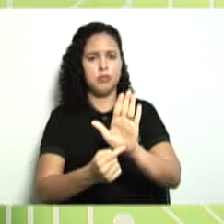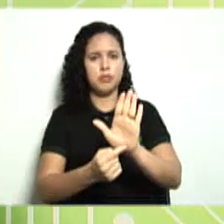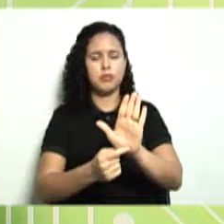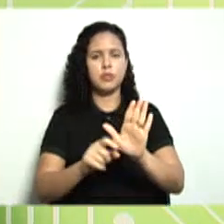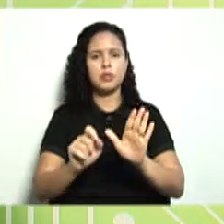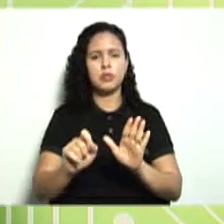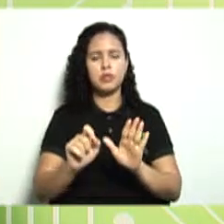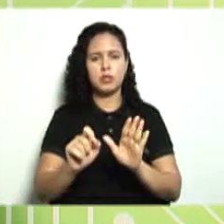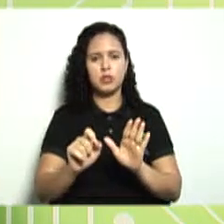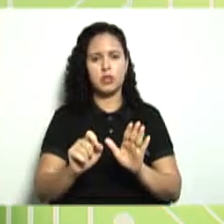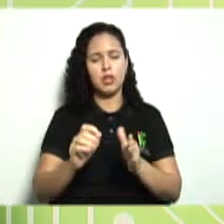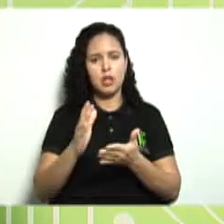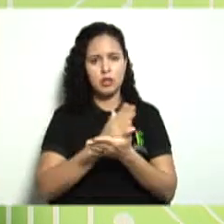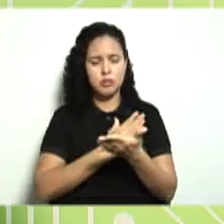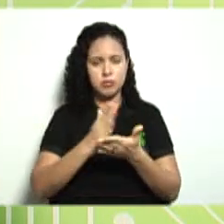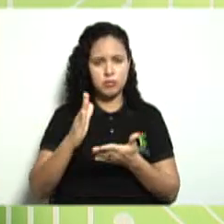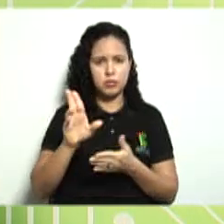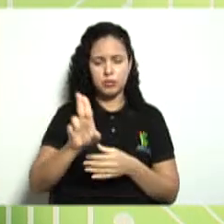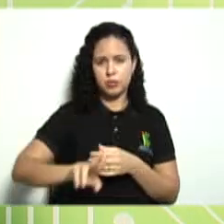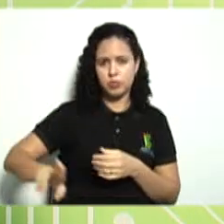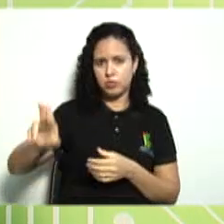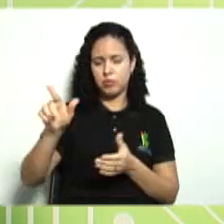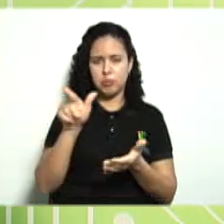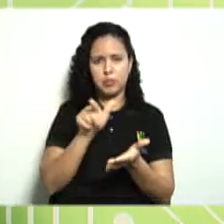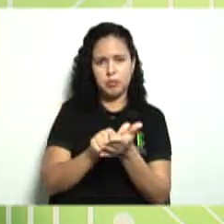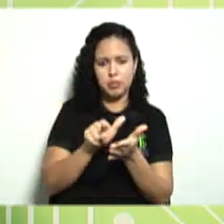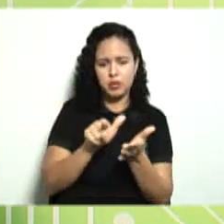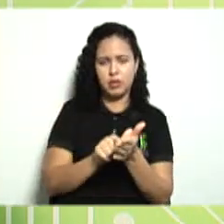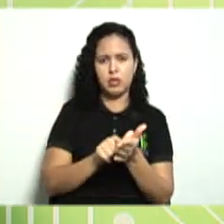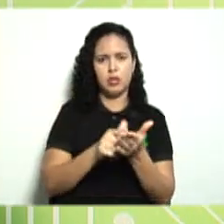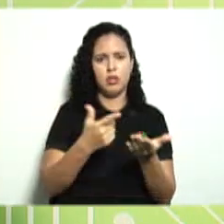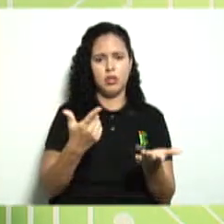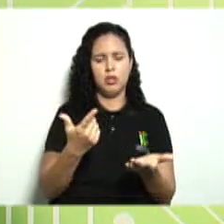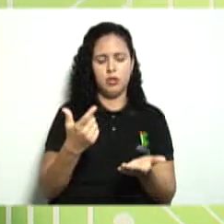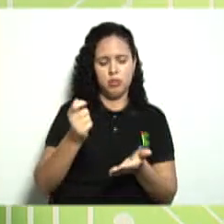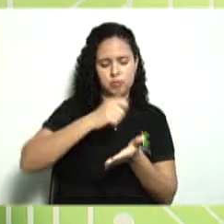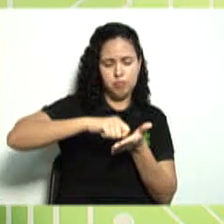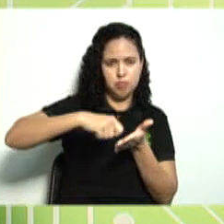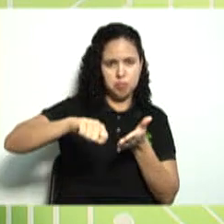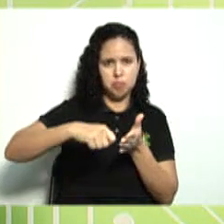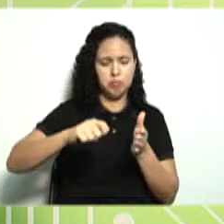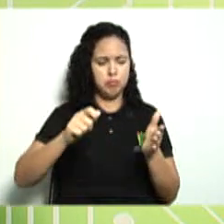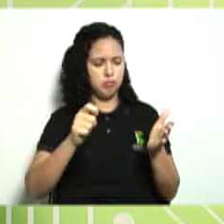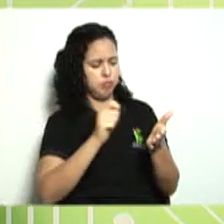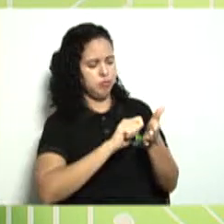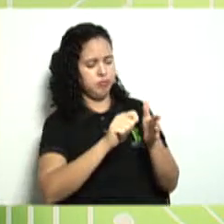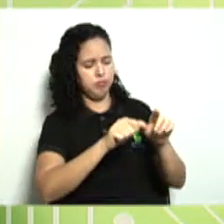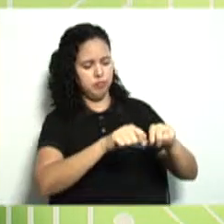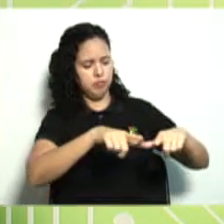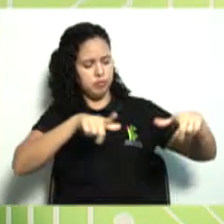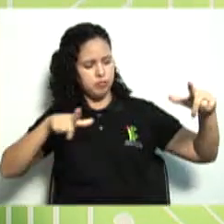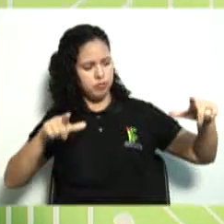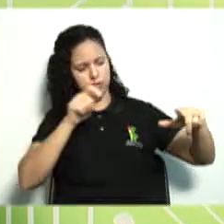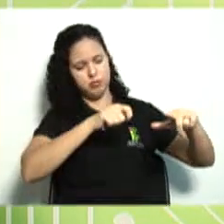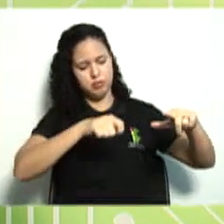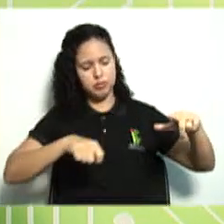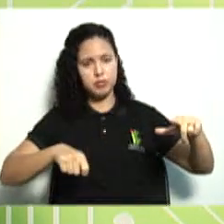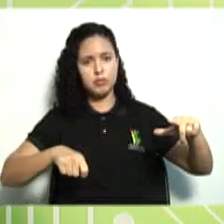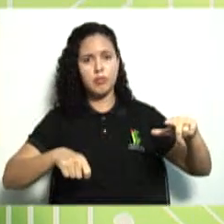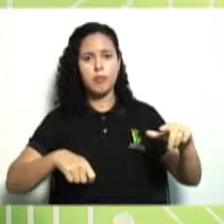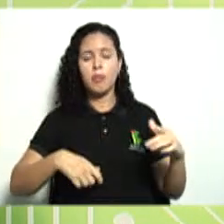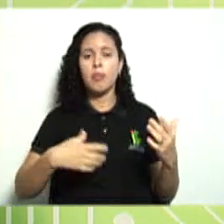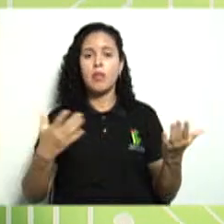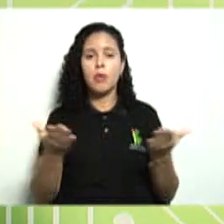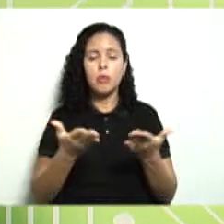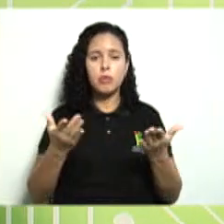apresentação. Muitos utilizam os recursos que tem. Eu tenho um pincel aqui, vou me apresentar, professor, esse assunto aqui. Mas não, hoje, se